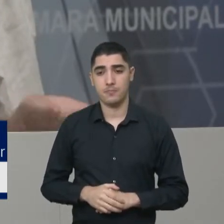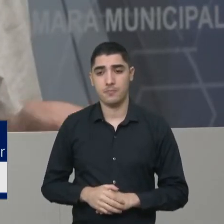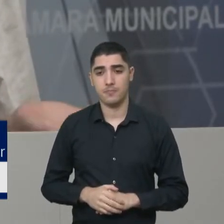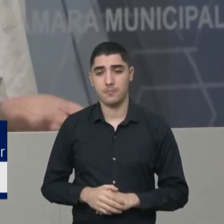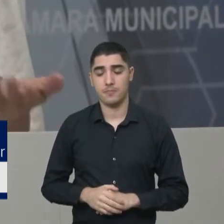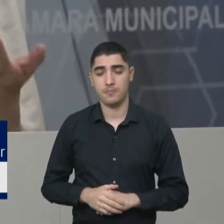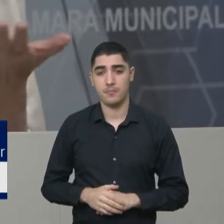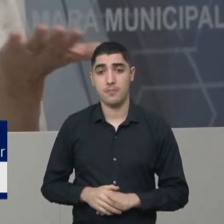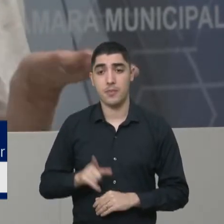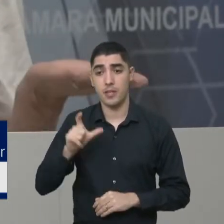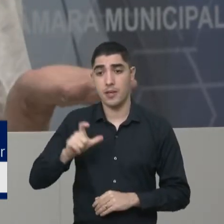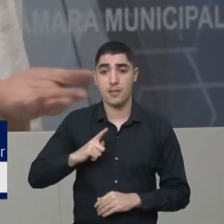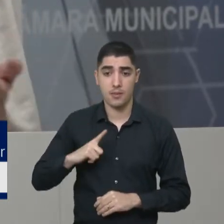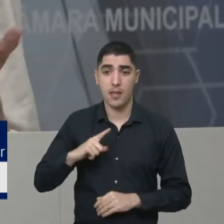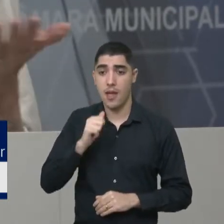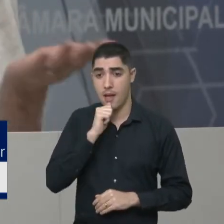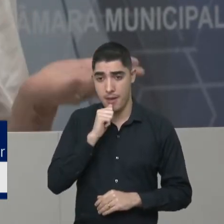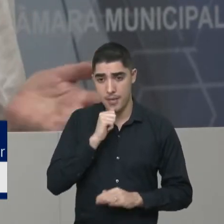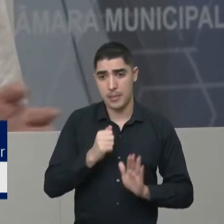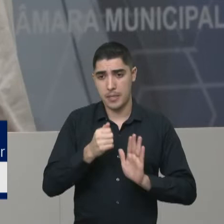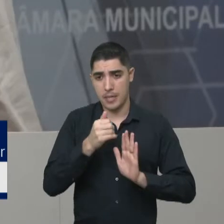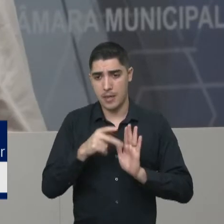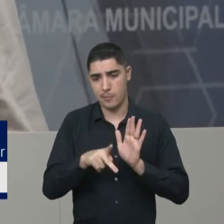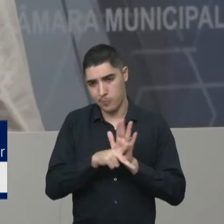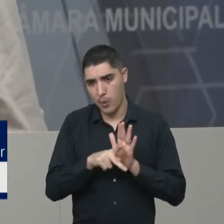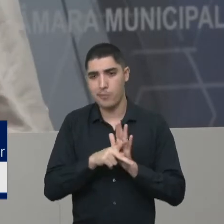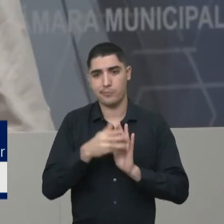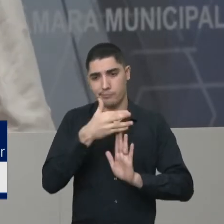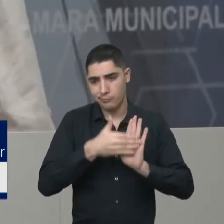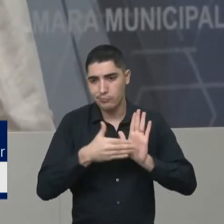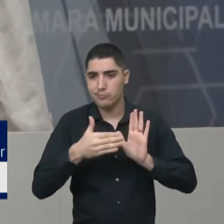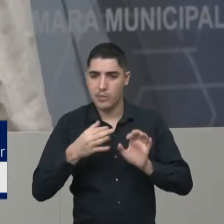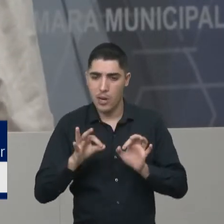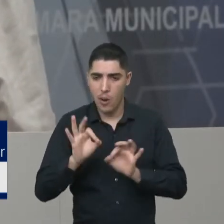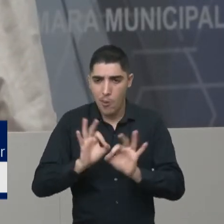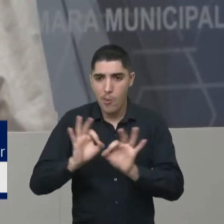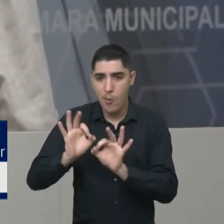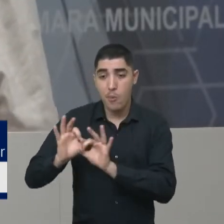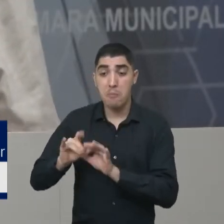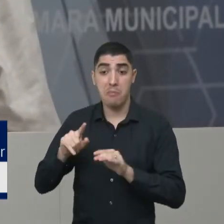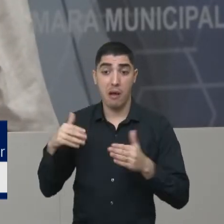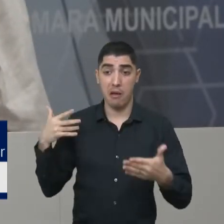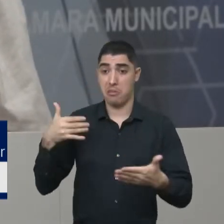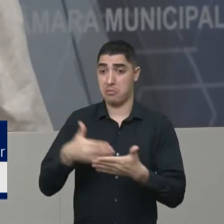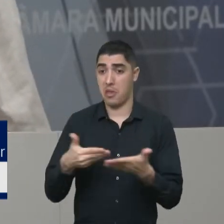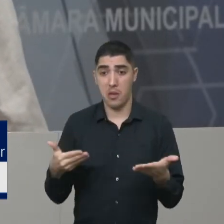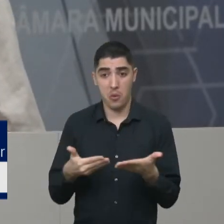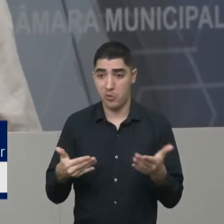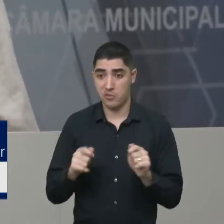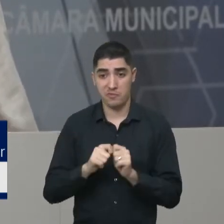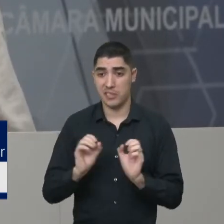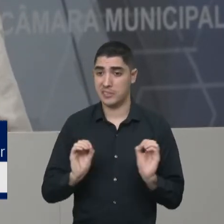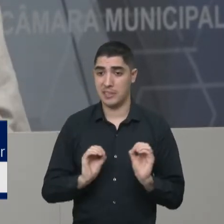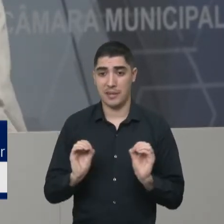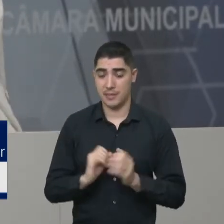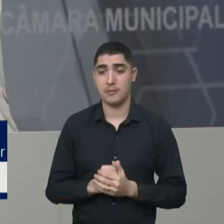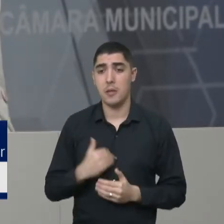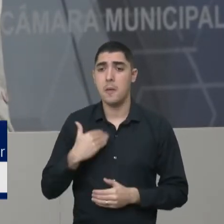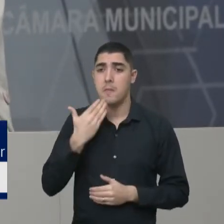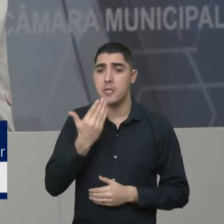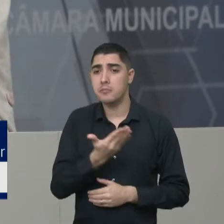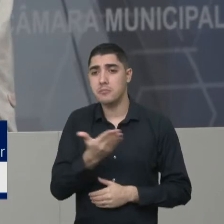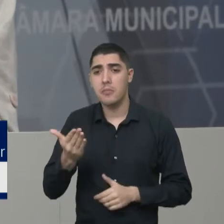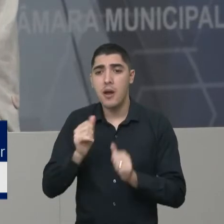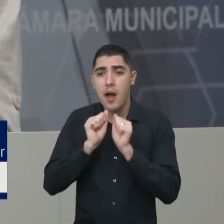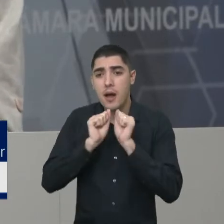que está em processo de aquisição, mas até agora não aconteceu nada. Então, estava pedindo aqui para os assessores da SMC,